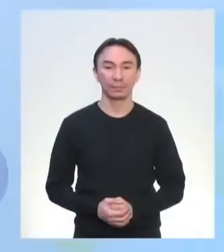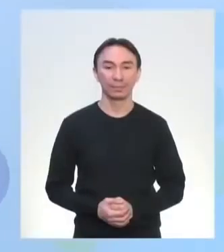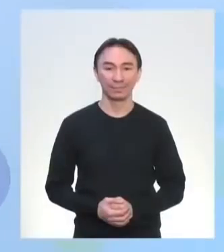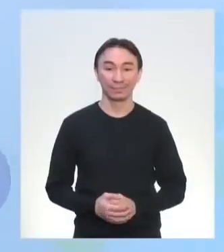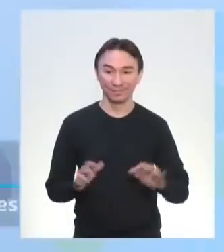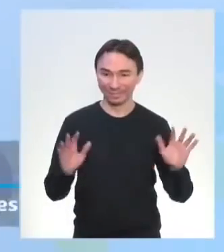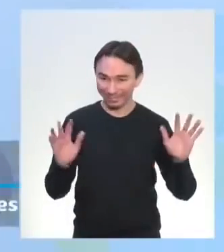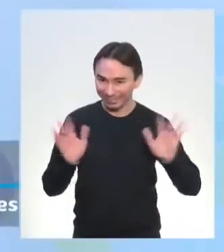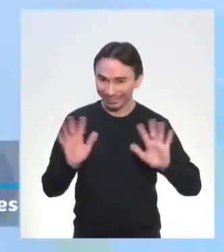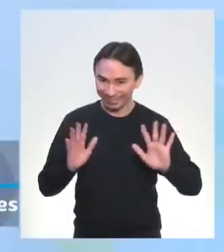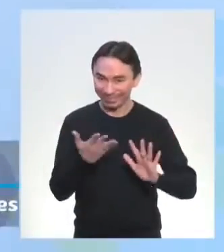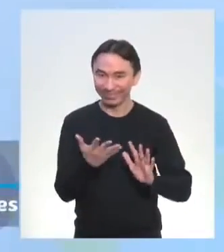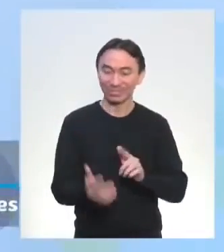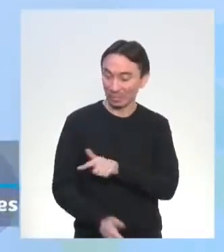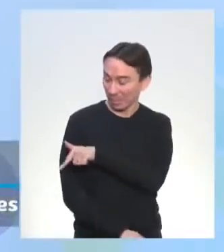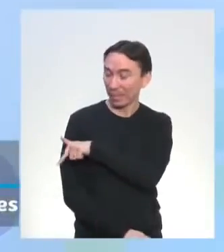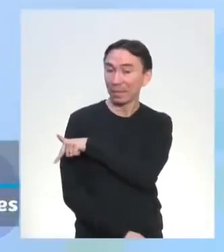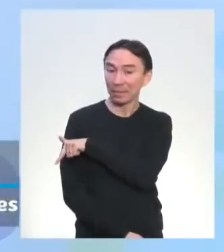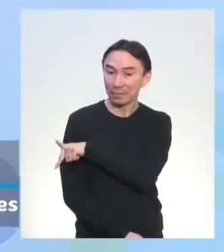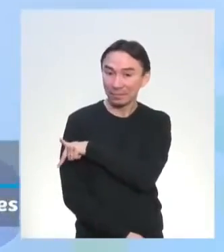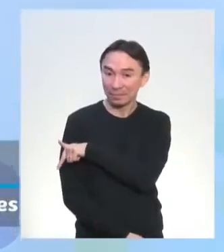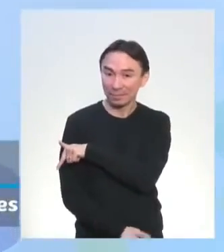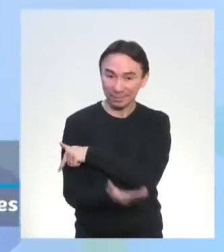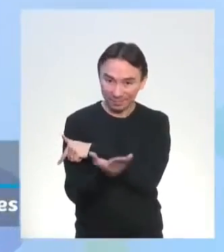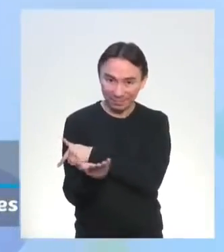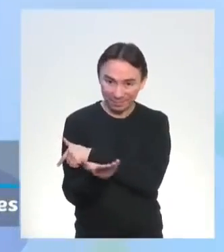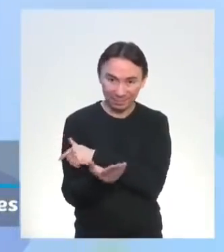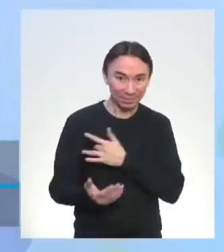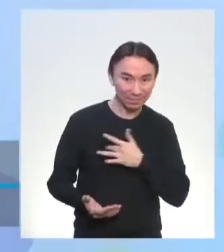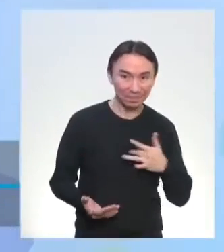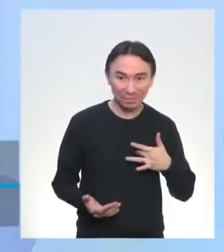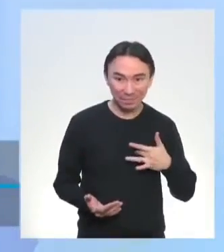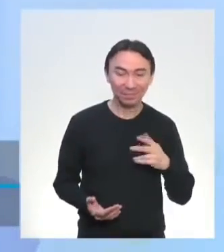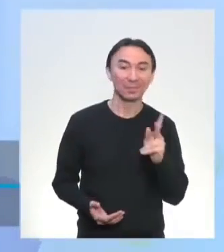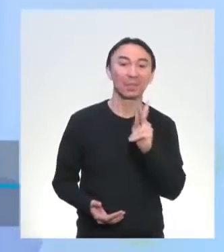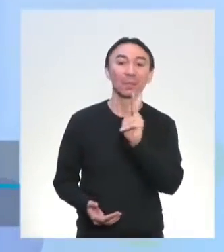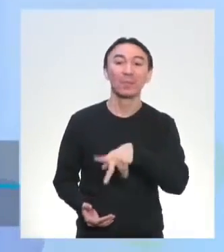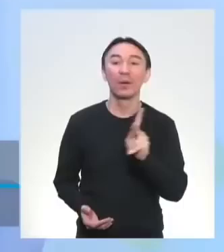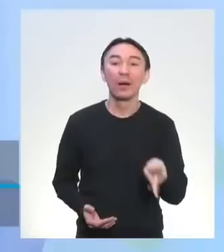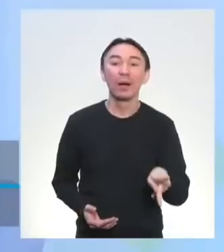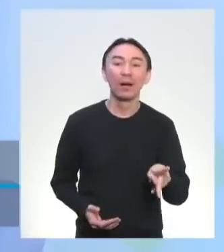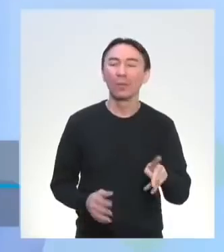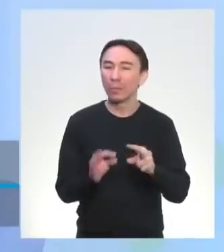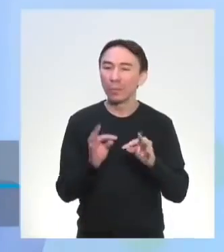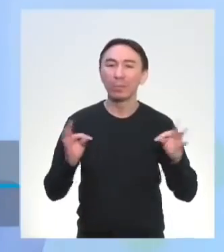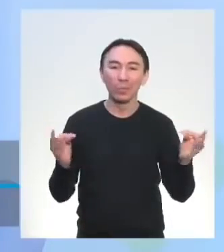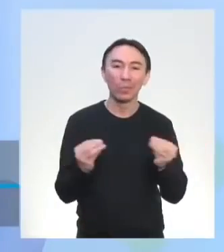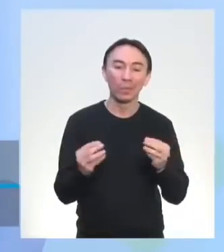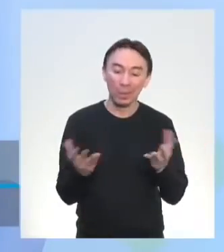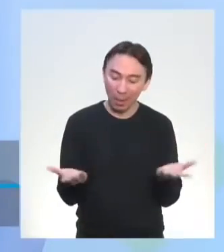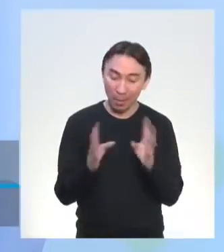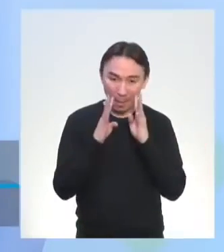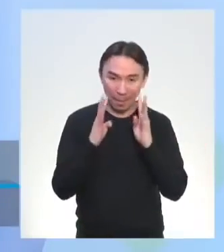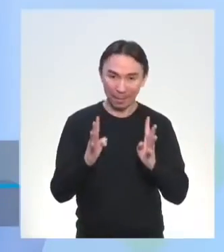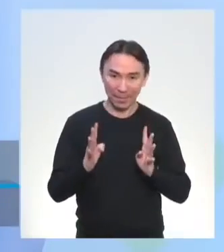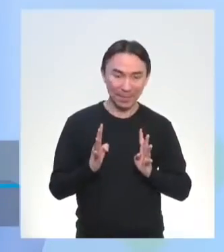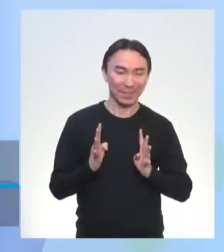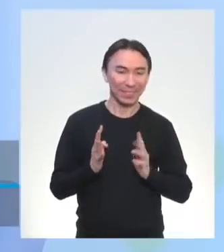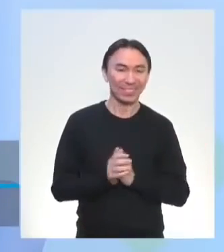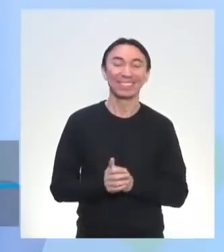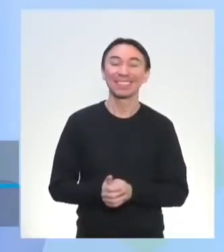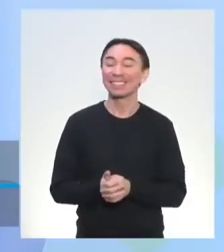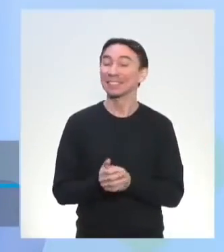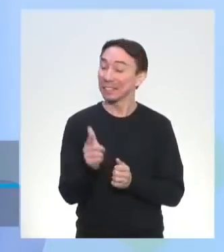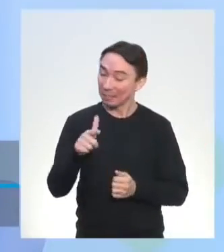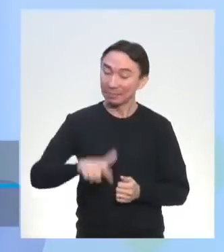Olá, estudante do 7º ano, tudo bem com vocês? Professores, professoras e todos que nos acompanham, sejam bem-vindos à aula